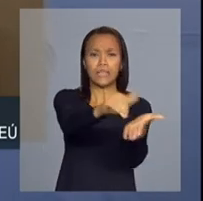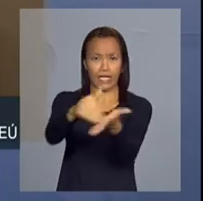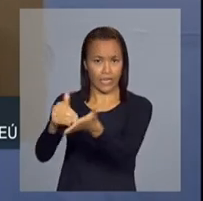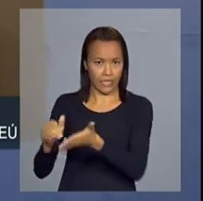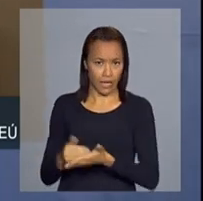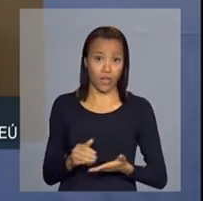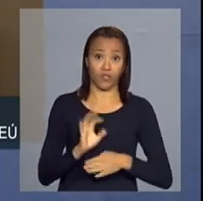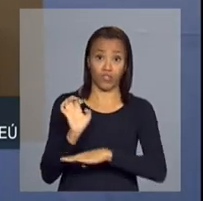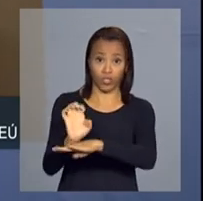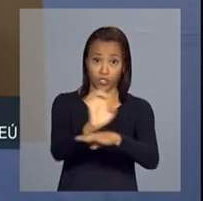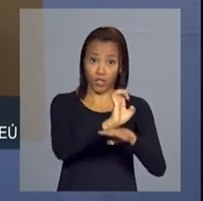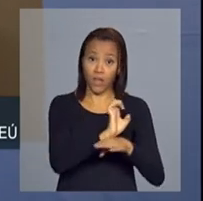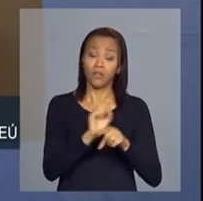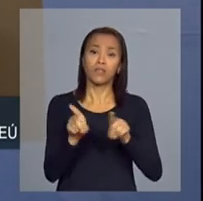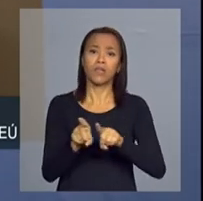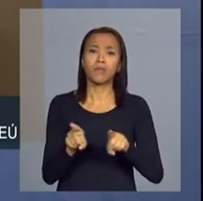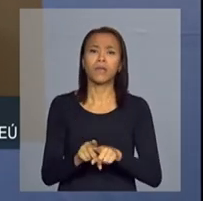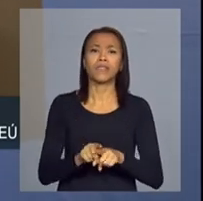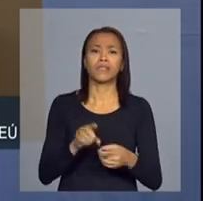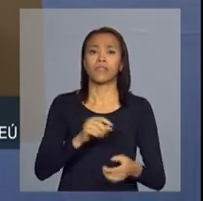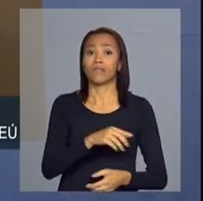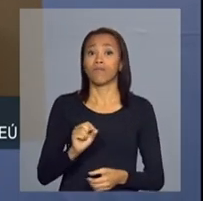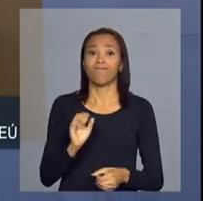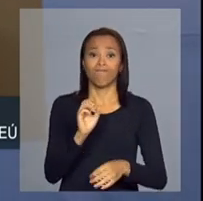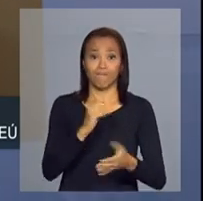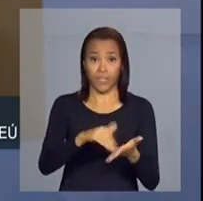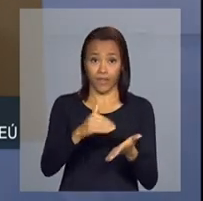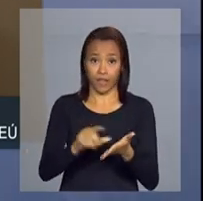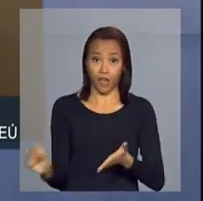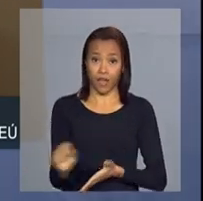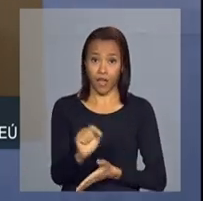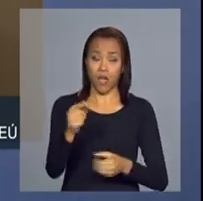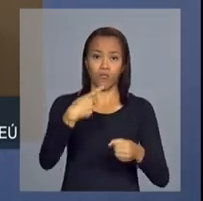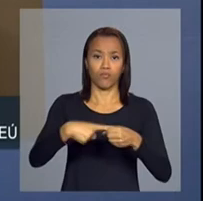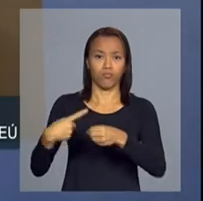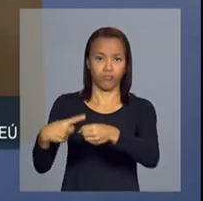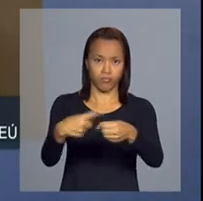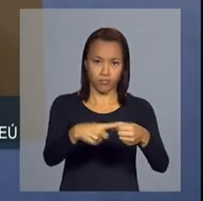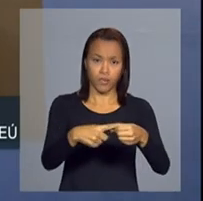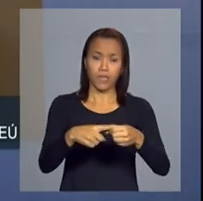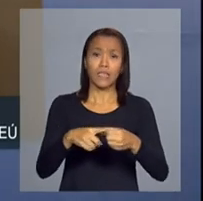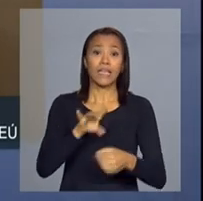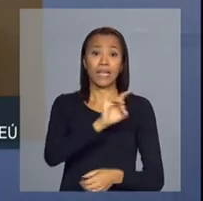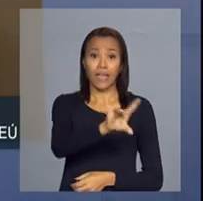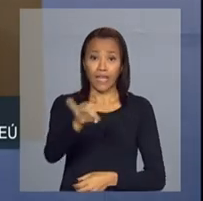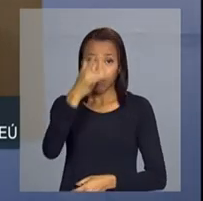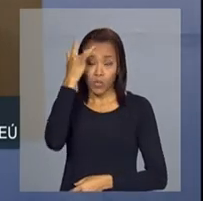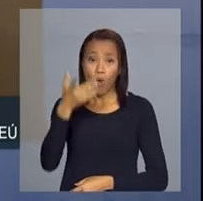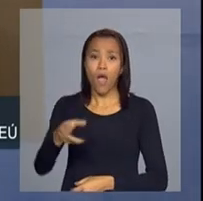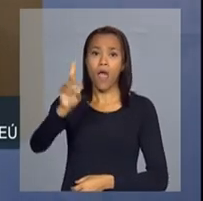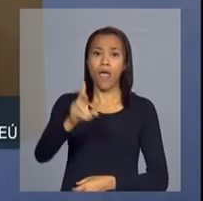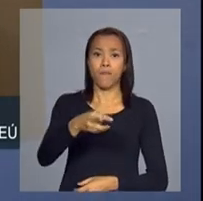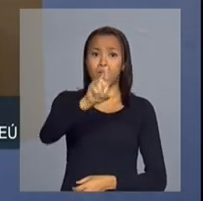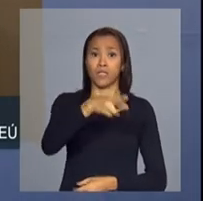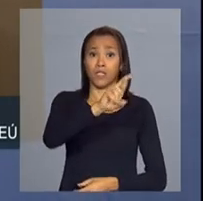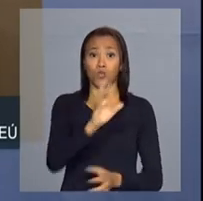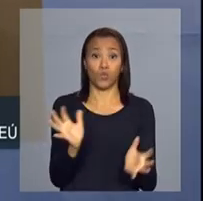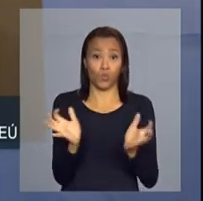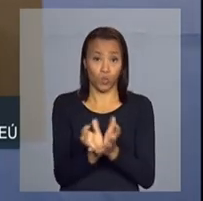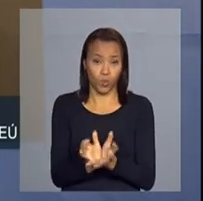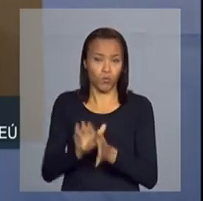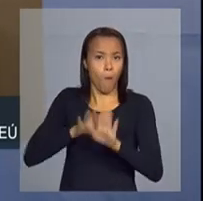Estado, secretários municipais, senhores representantes aqui dos movimentos